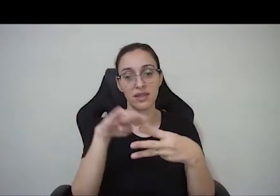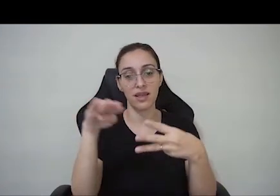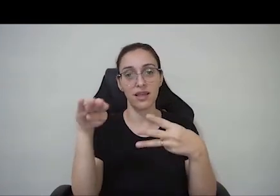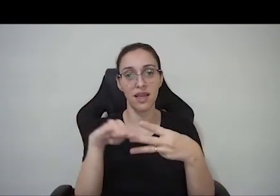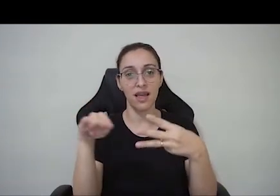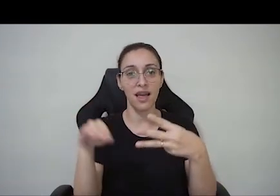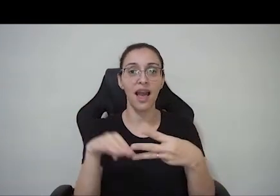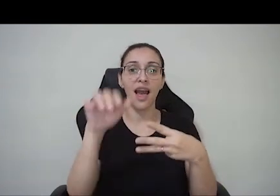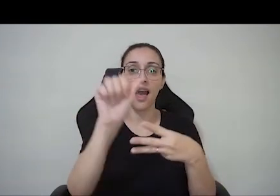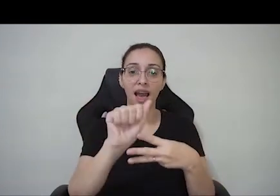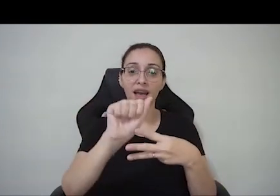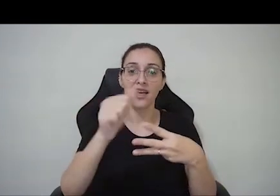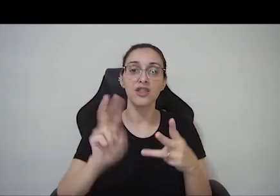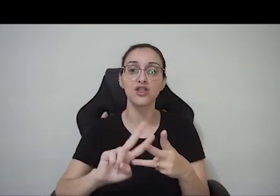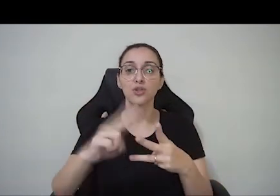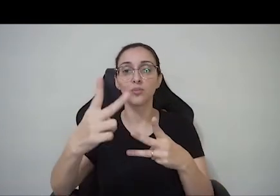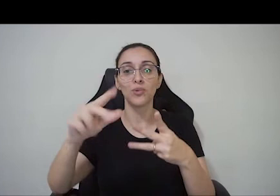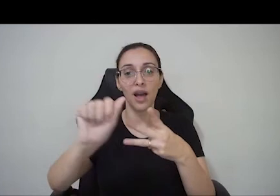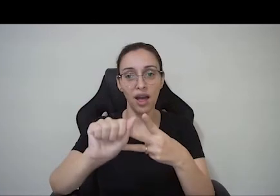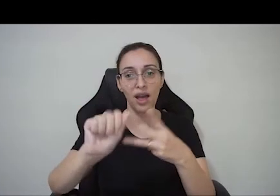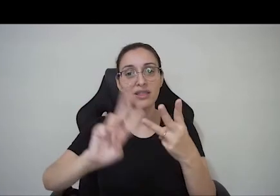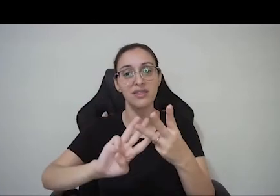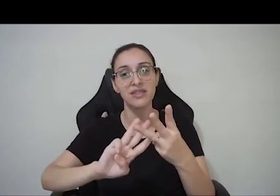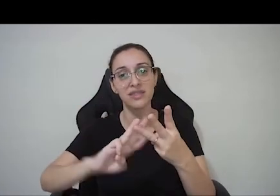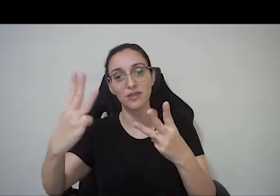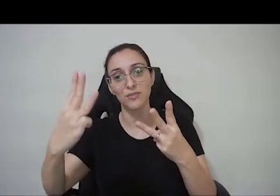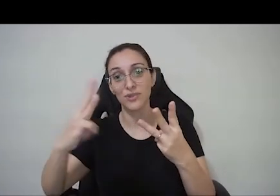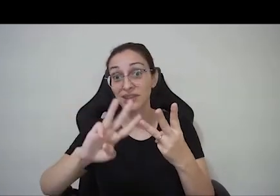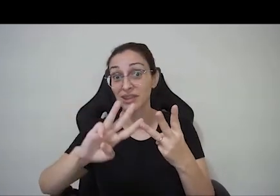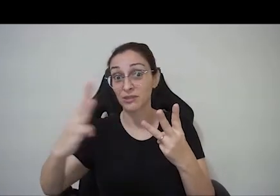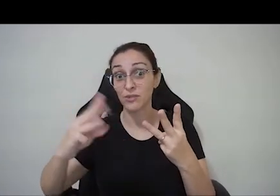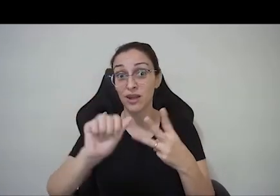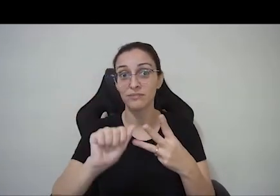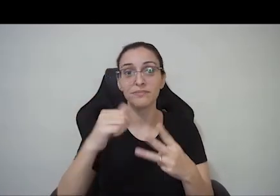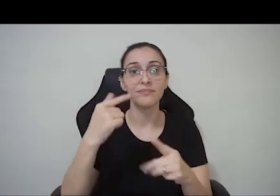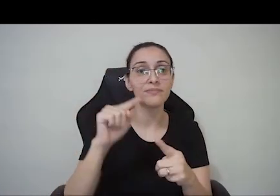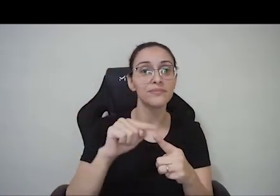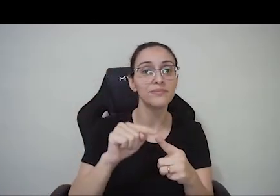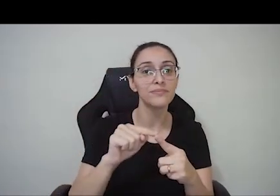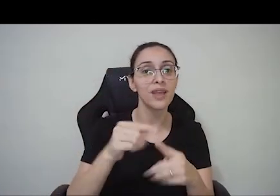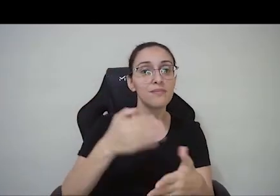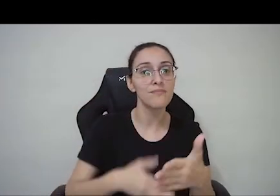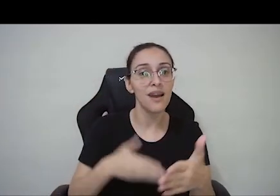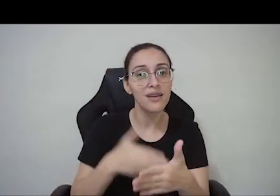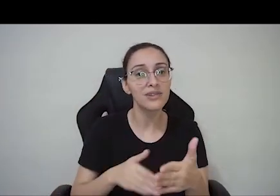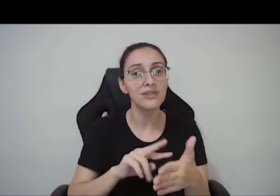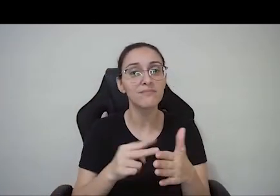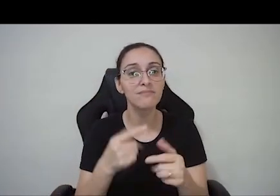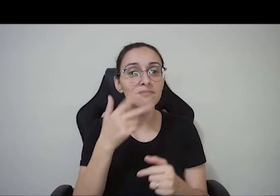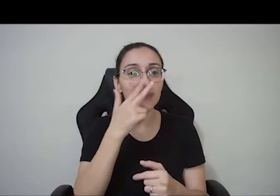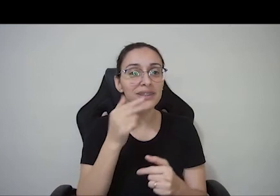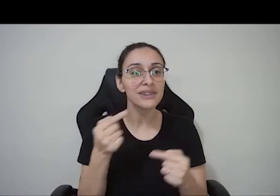e AAA. O A são barreiras mais significativas de acessibilidade, e estar